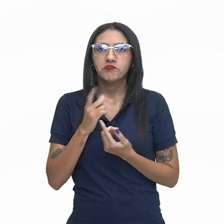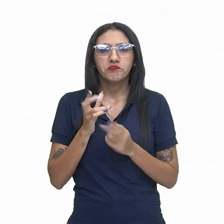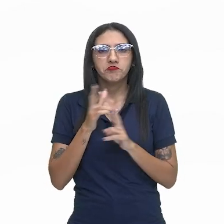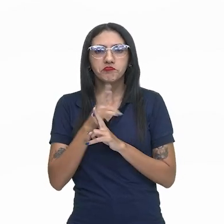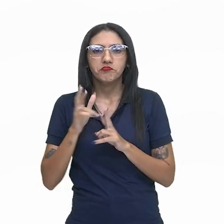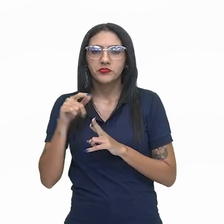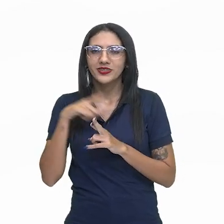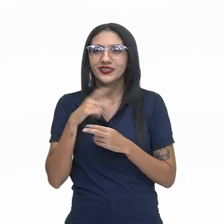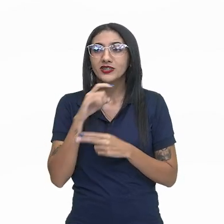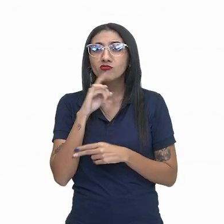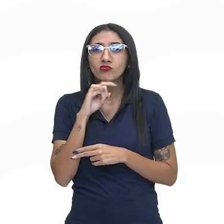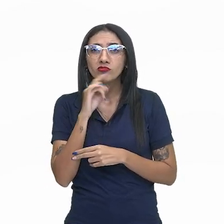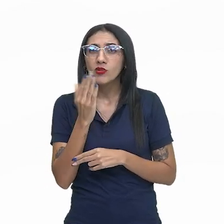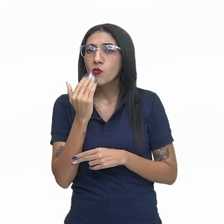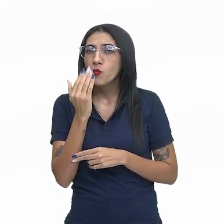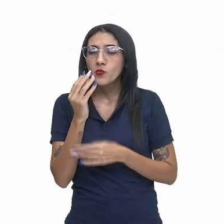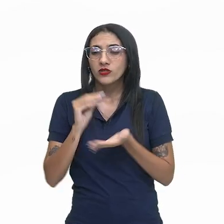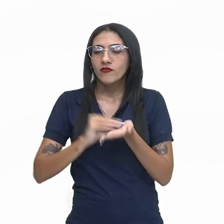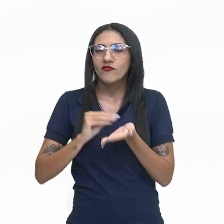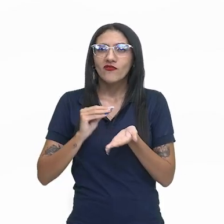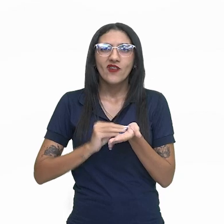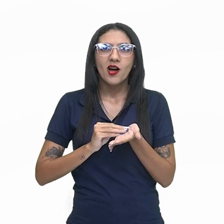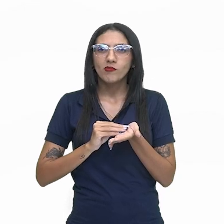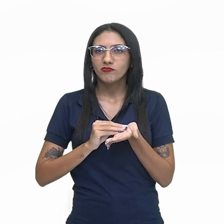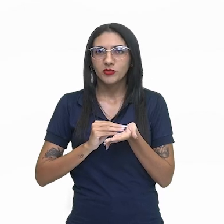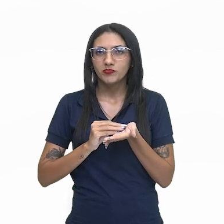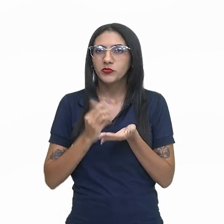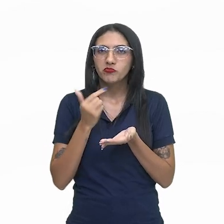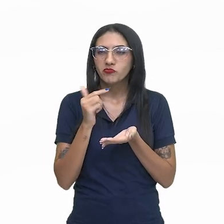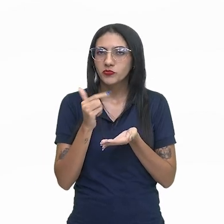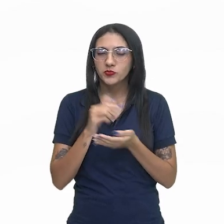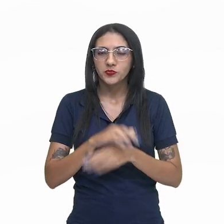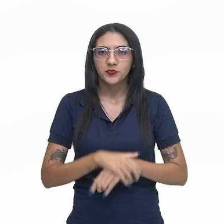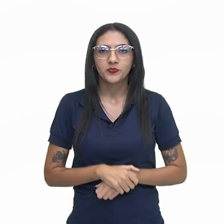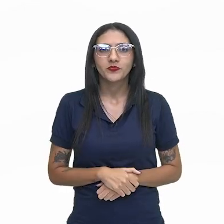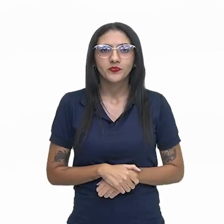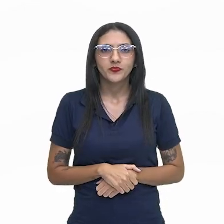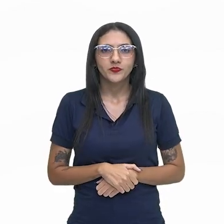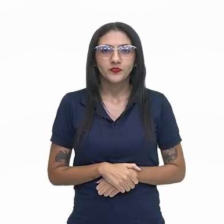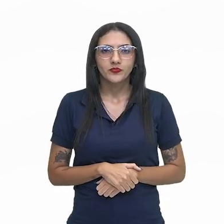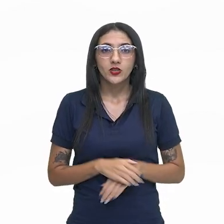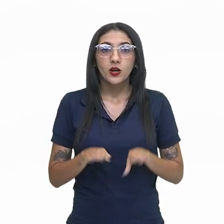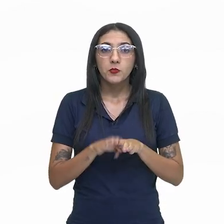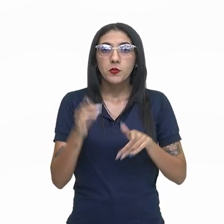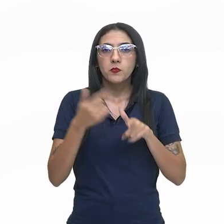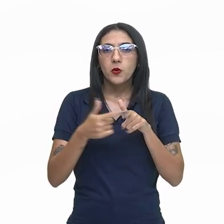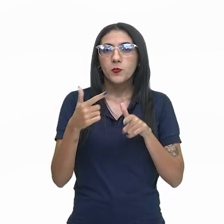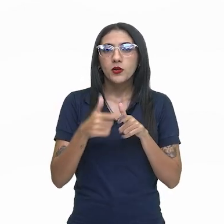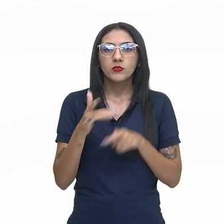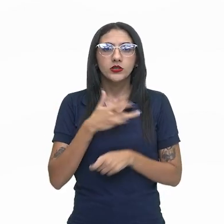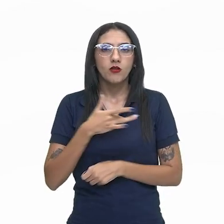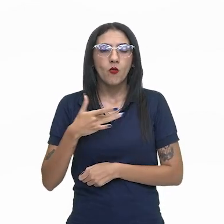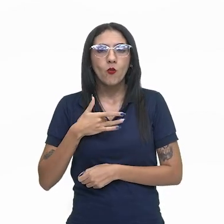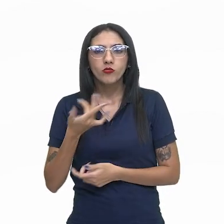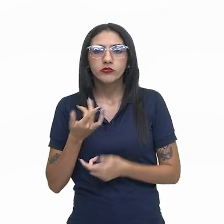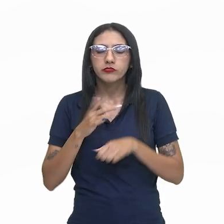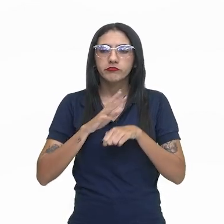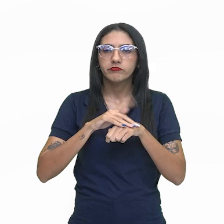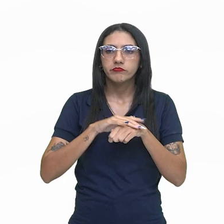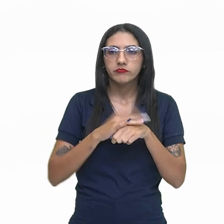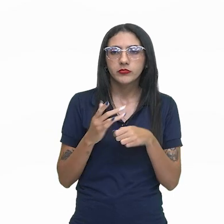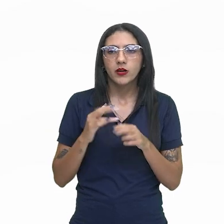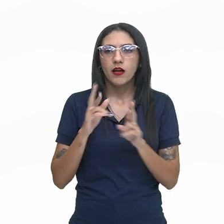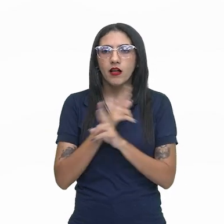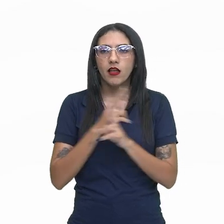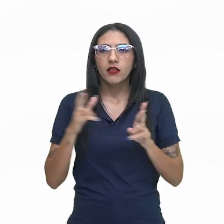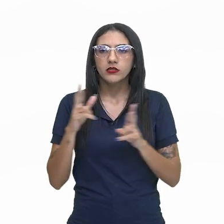nessa insegurança alimentar, né? Pois falta alimento para muitos. Problemas de saúde, como doenças relacionadas